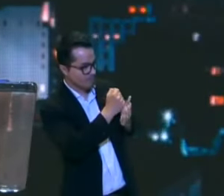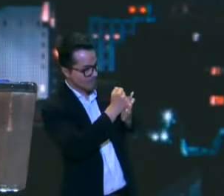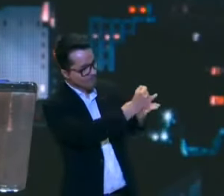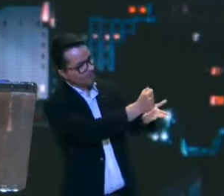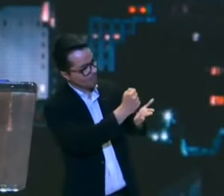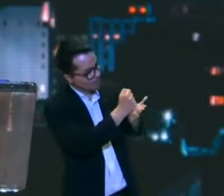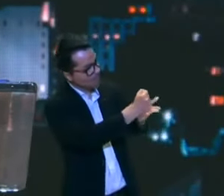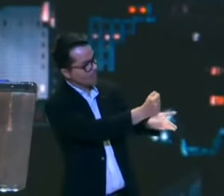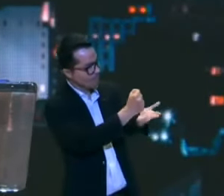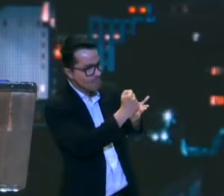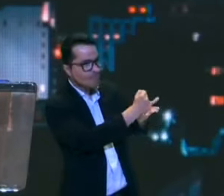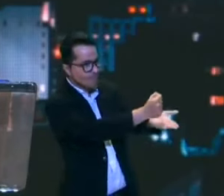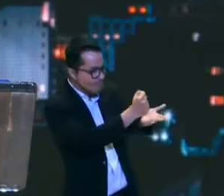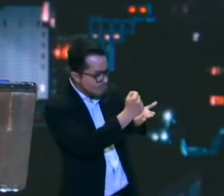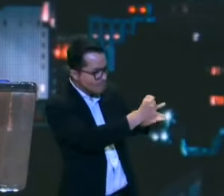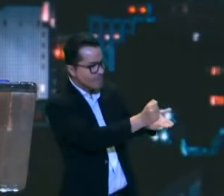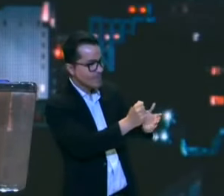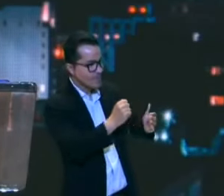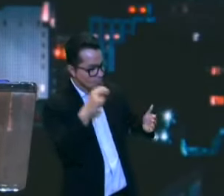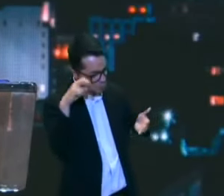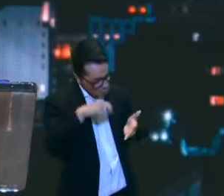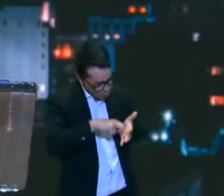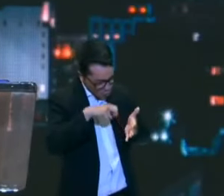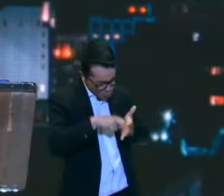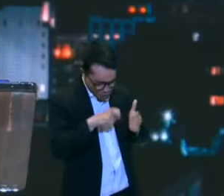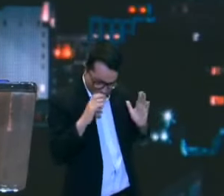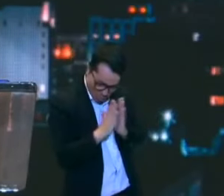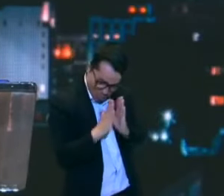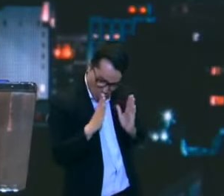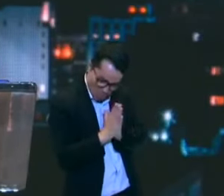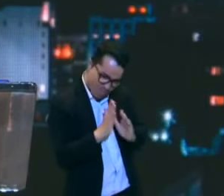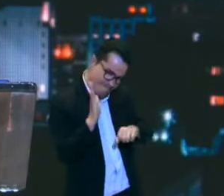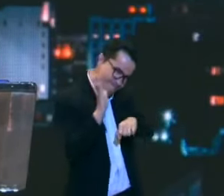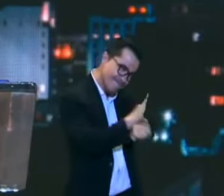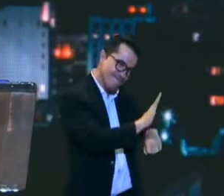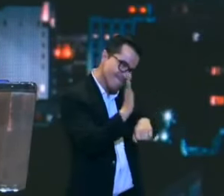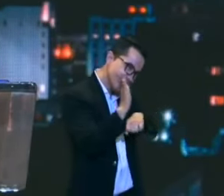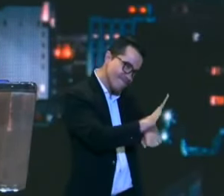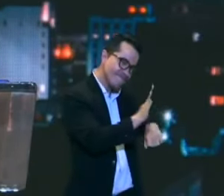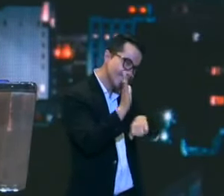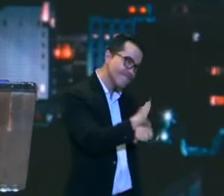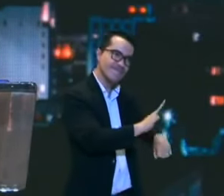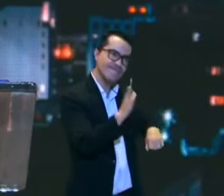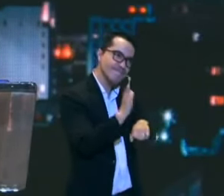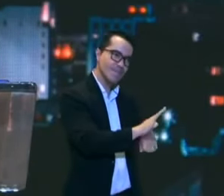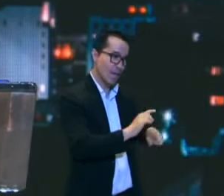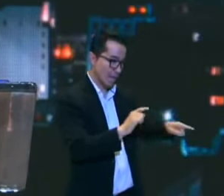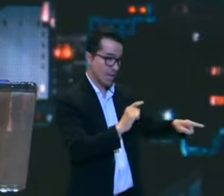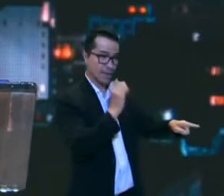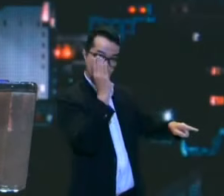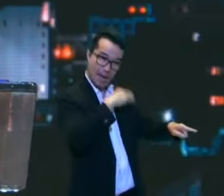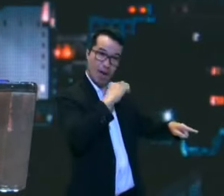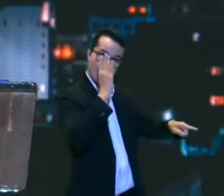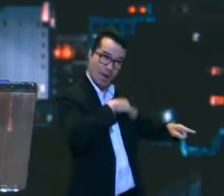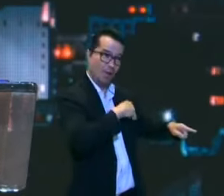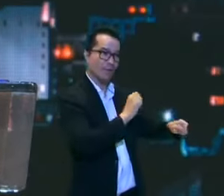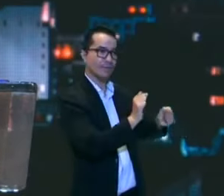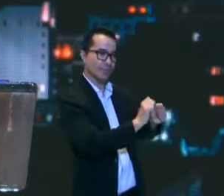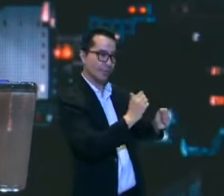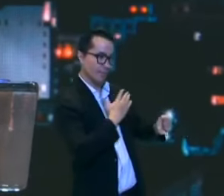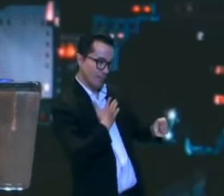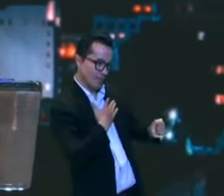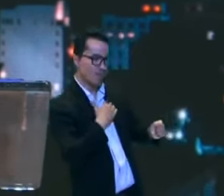se estivesse orando por um amigo e um irmão. E aí Deus falou para